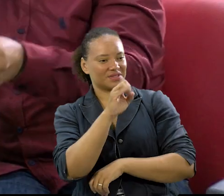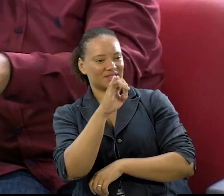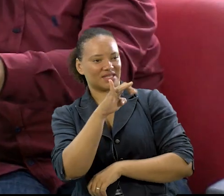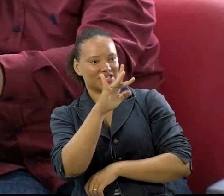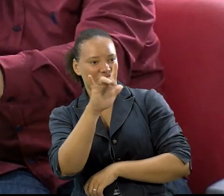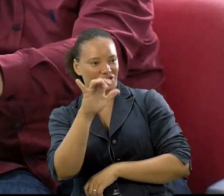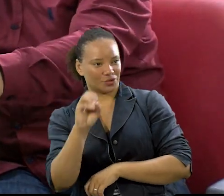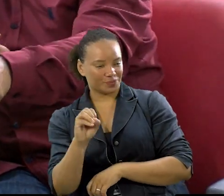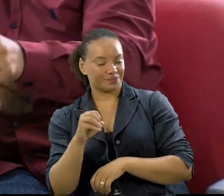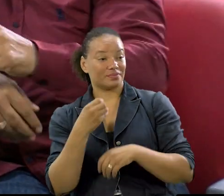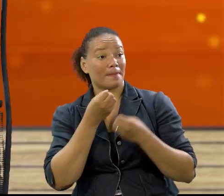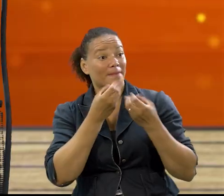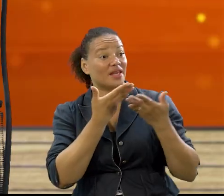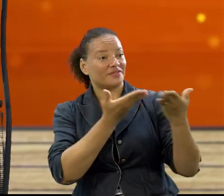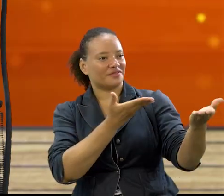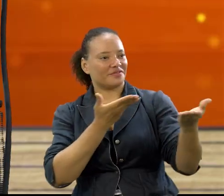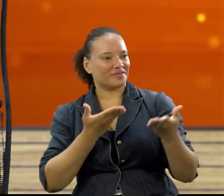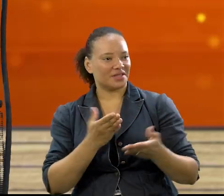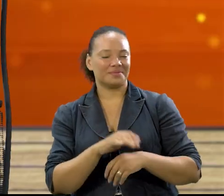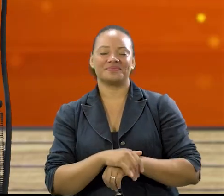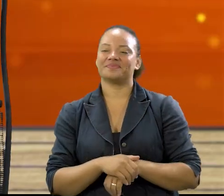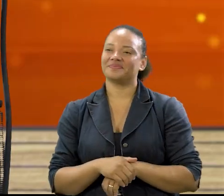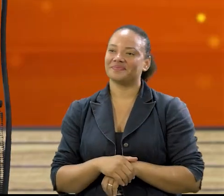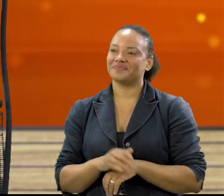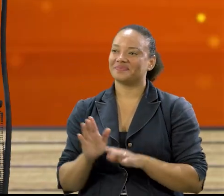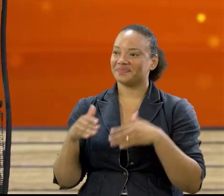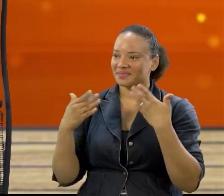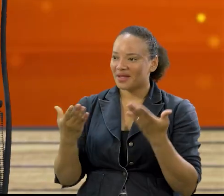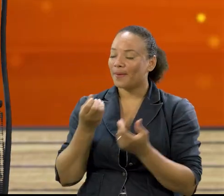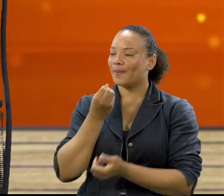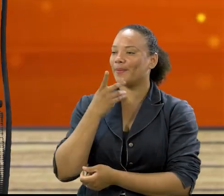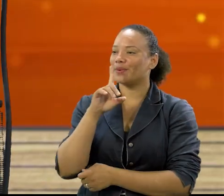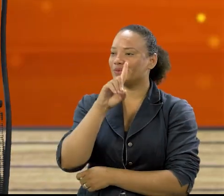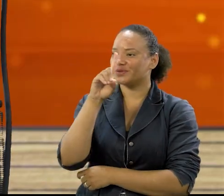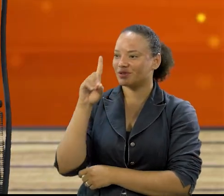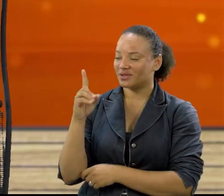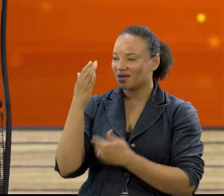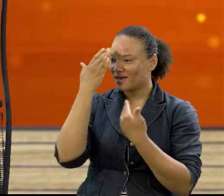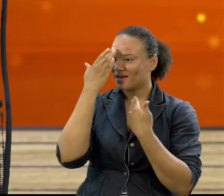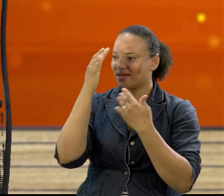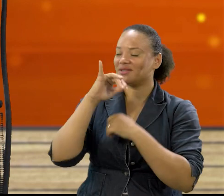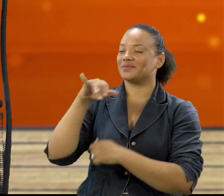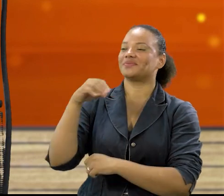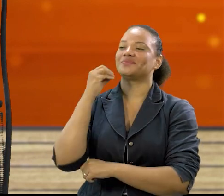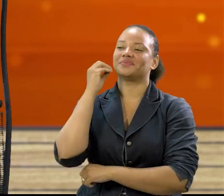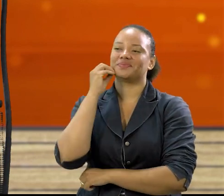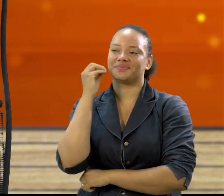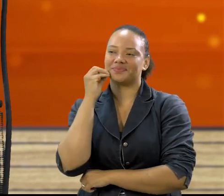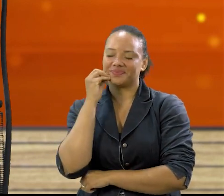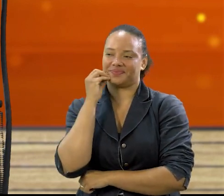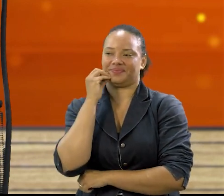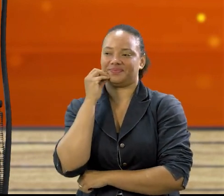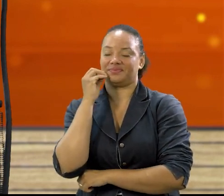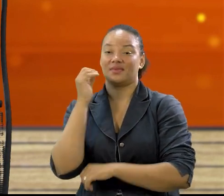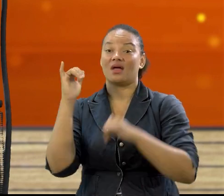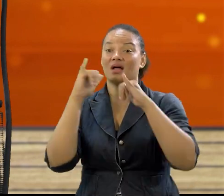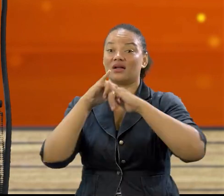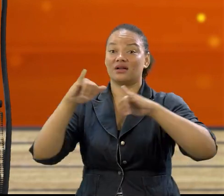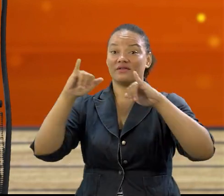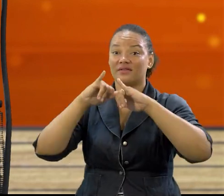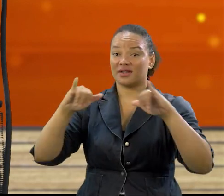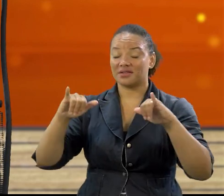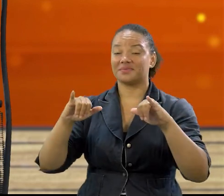seja bem-vindo prazer tê-lo aqui muito bom dia eh eu agradeço ao portor unidade de qualquer forma a gente está